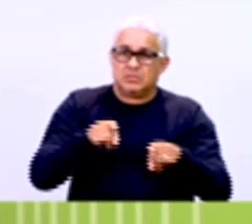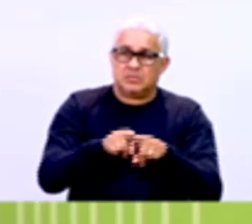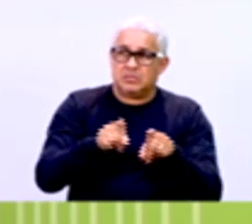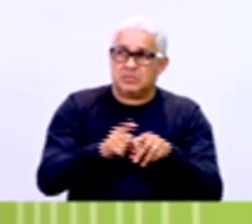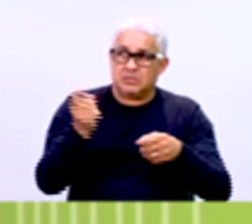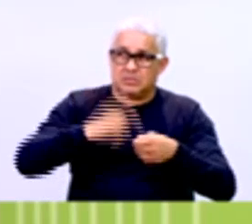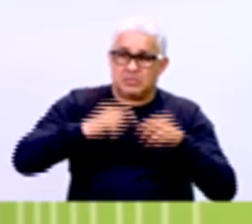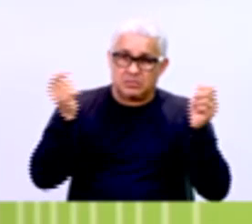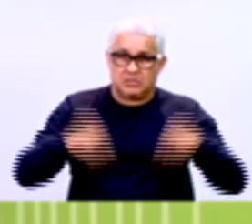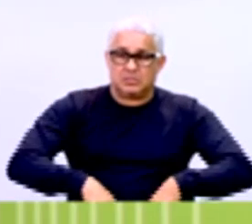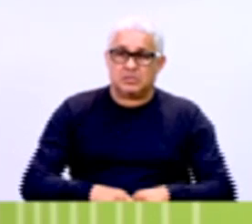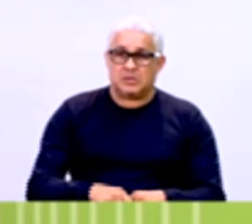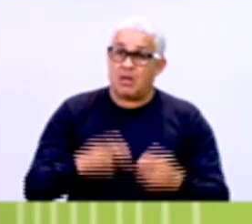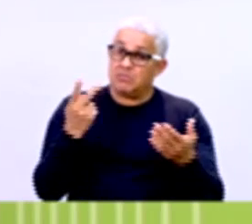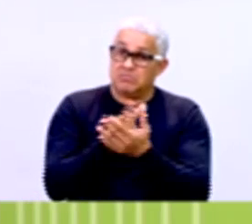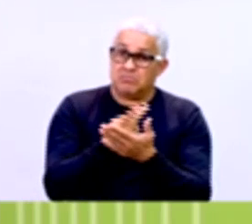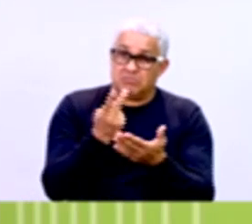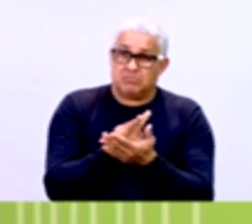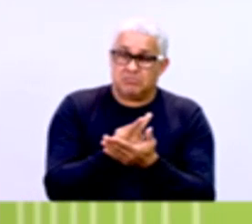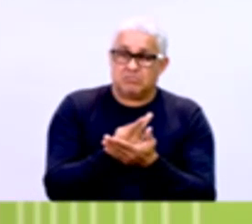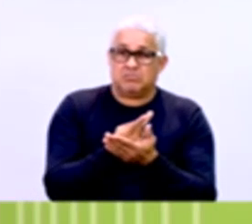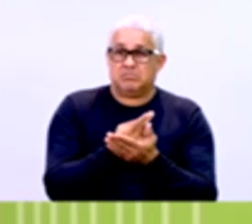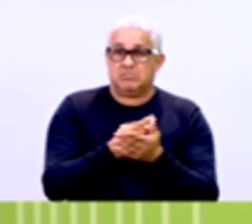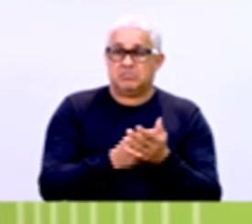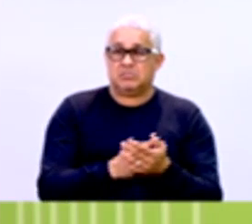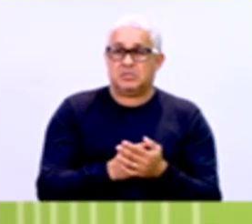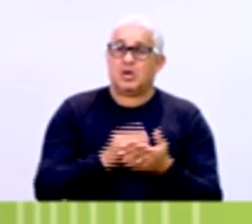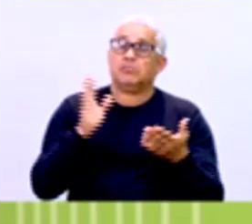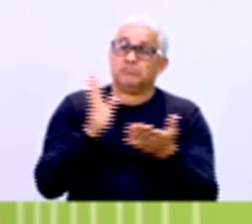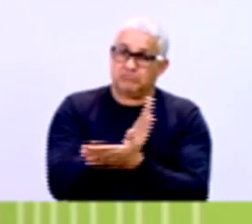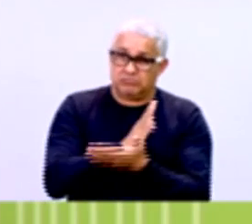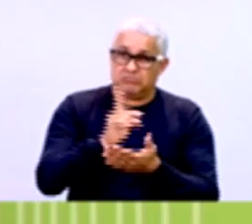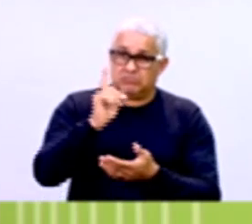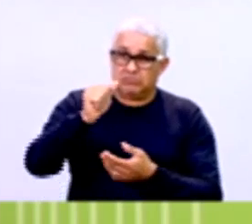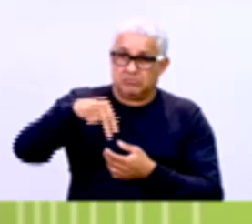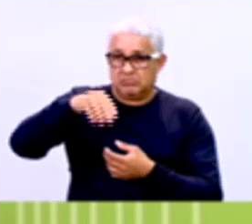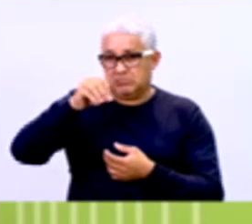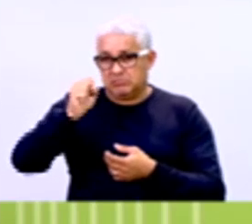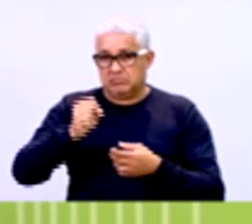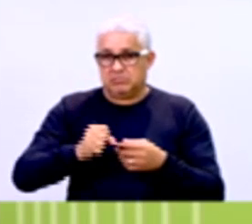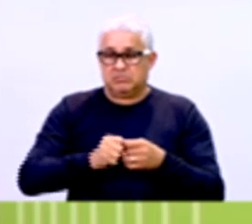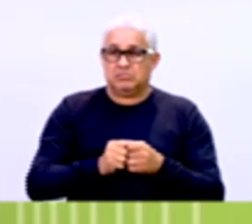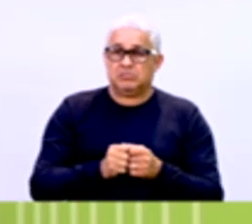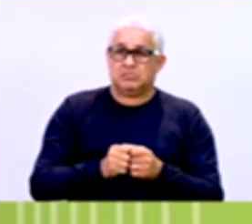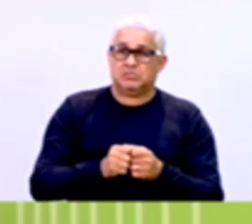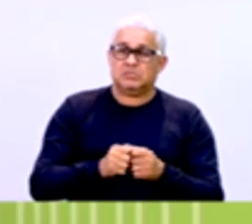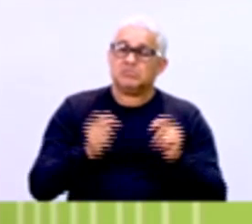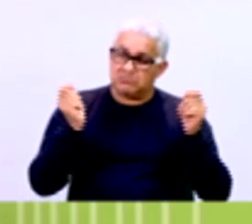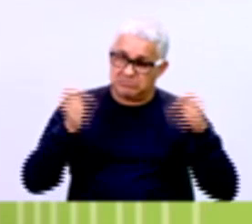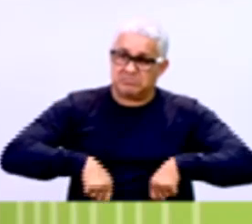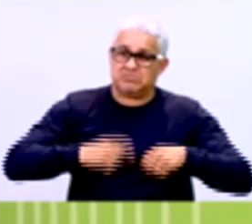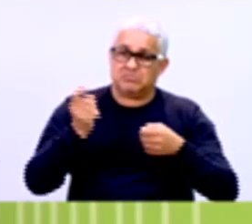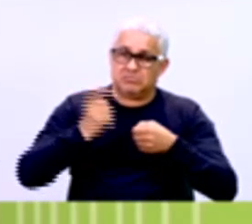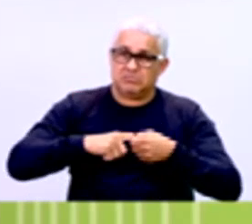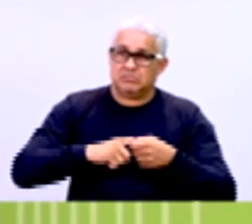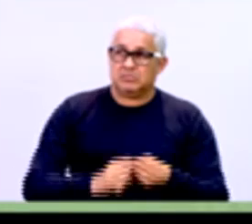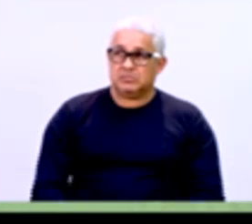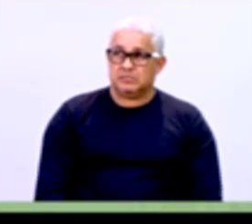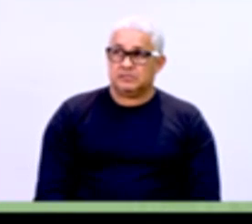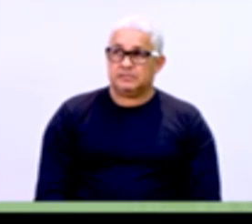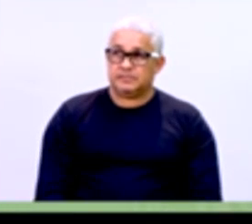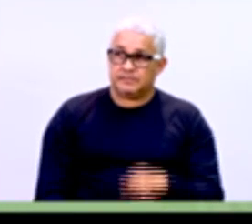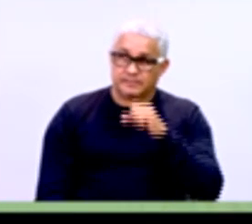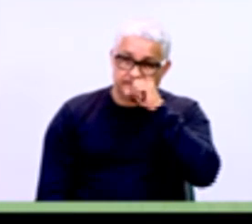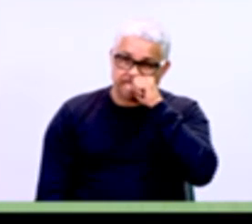errada, né? Nós vimos que nem todos os danos podem ser tratáveis. Alternativa